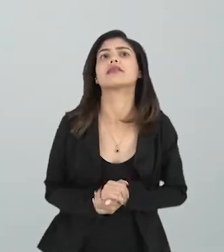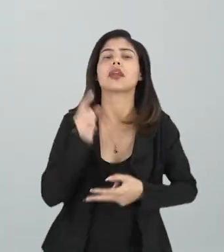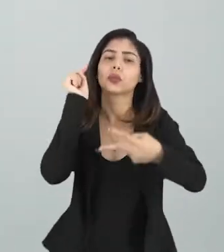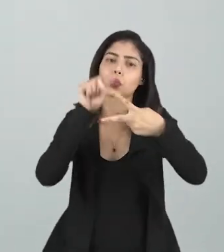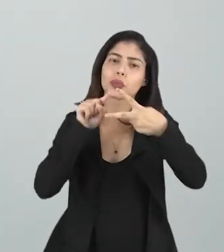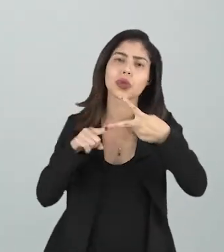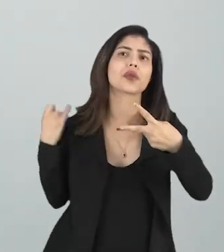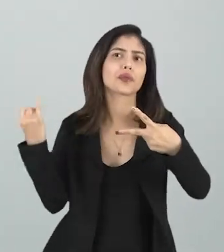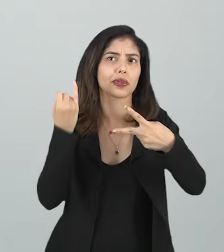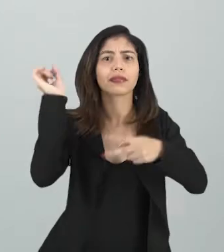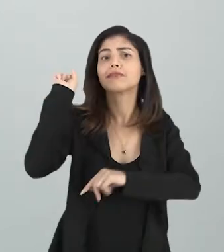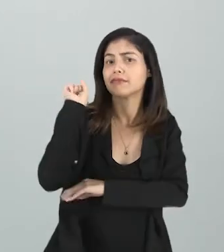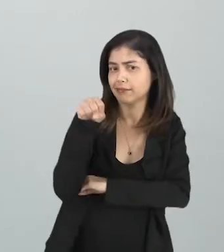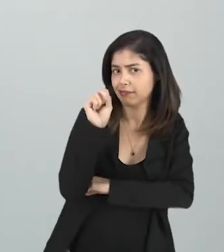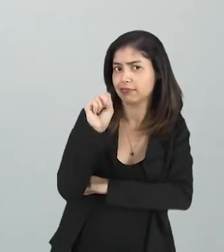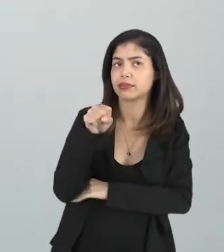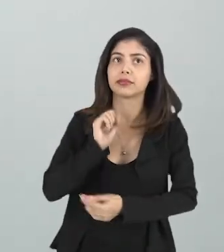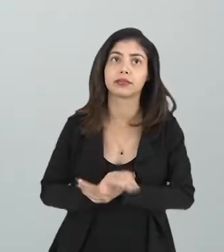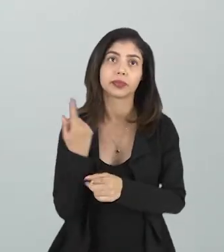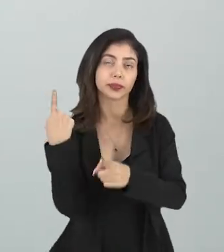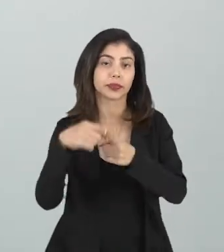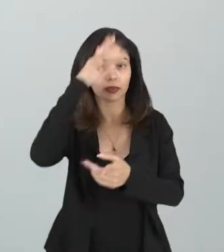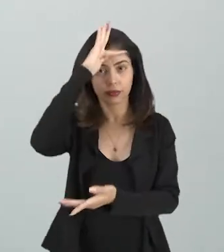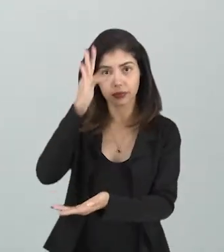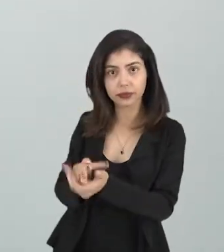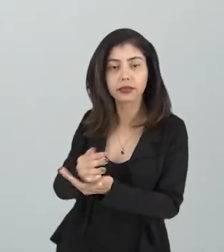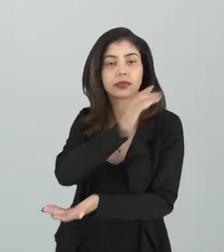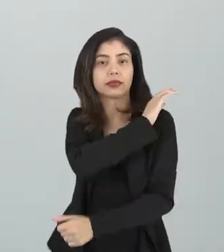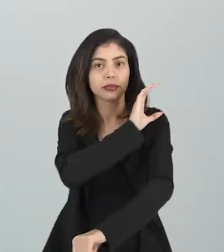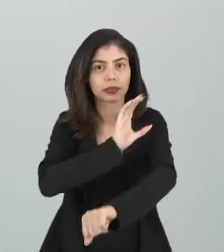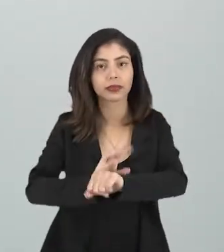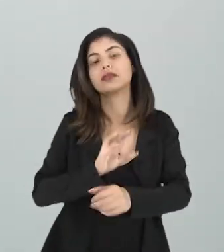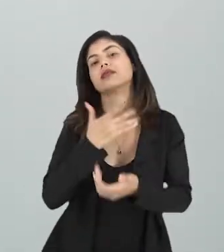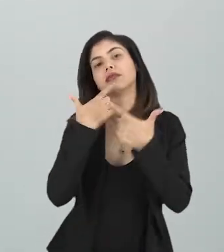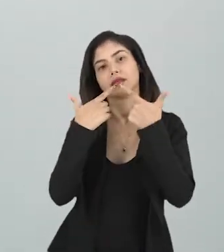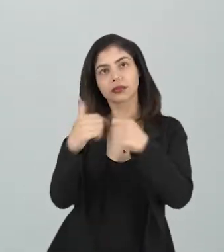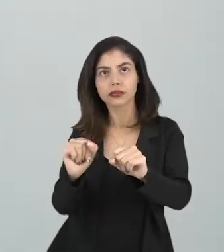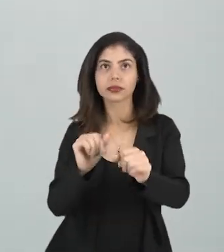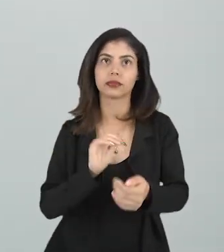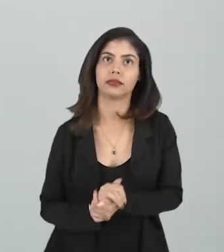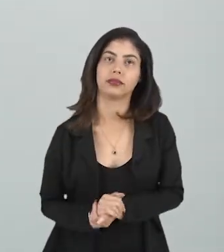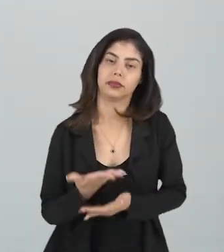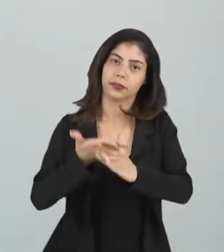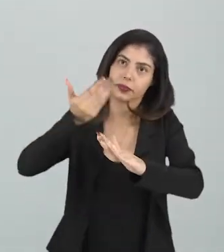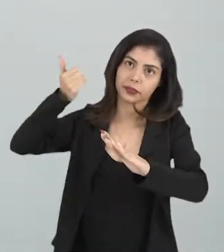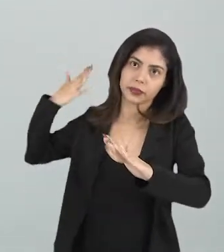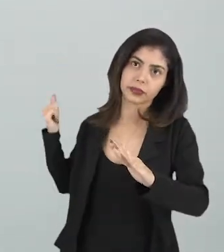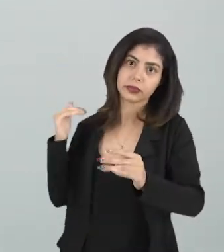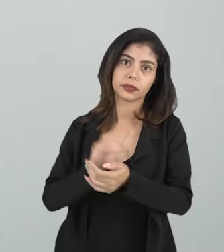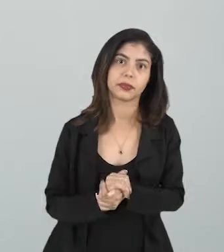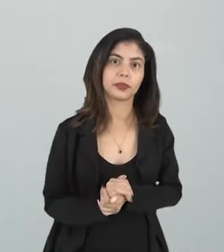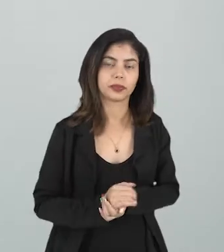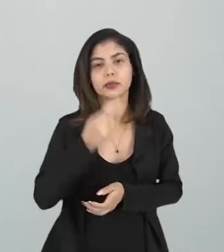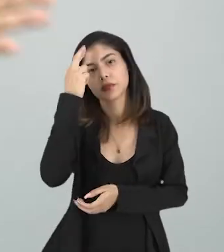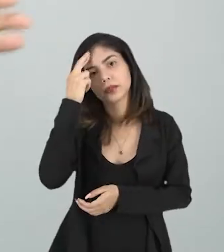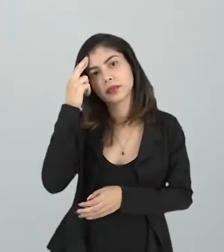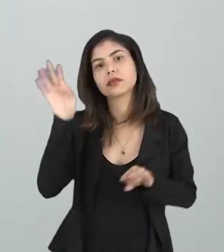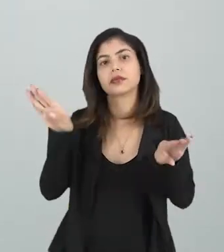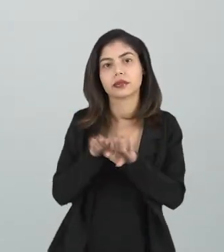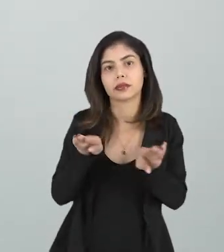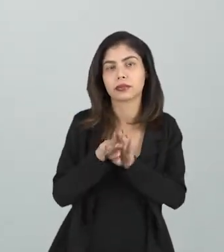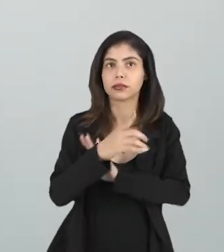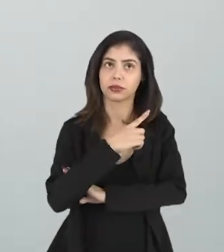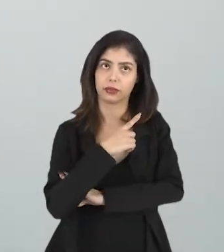os dois são importantes para nós, sim, porque a fé vem da cultura, da nossa linguagem, do nosso antepassado, e a razão também tem a